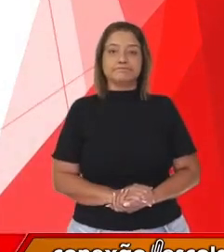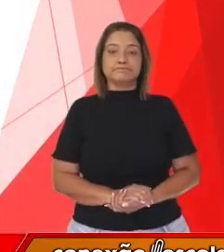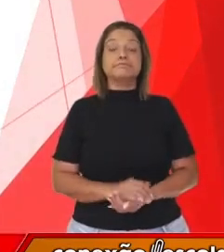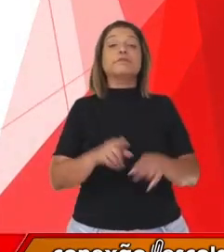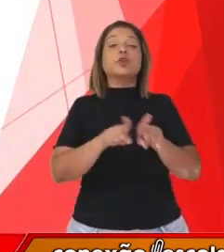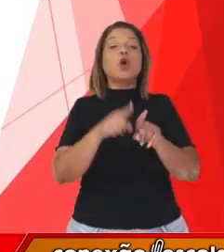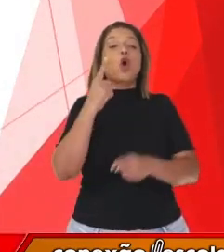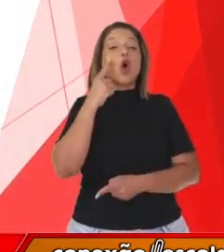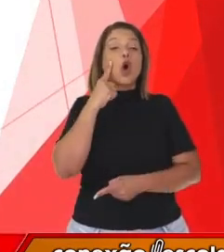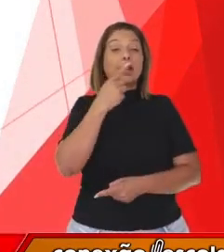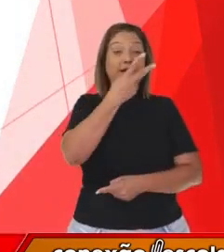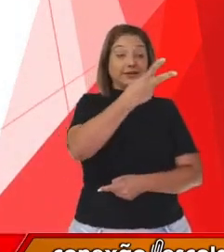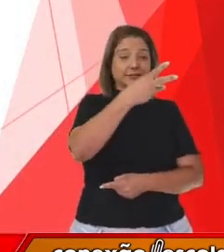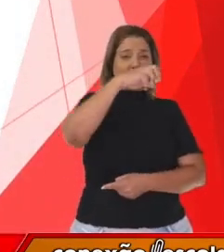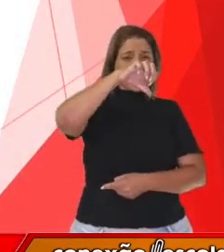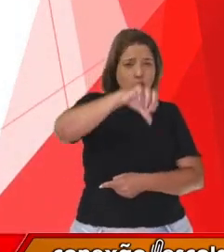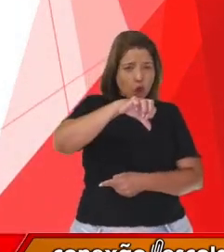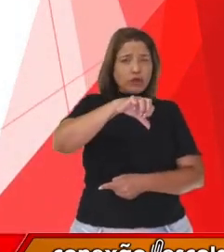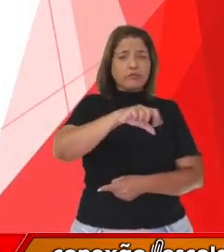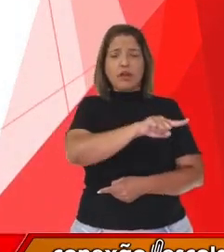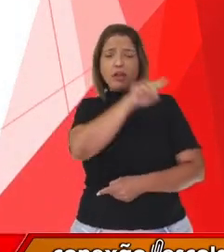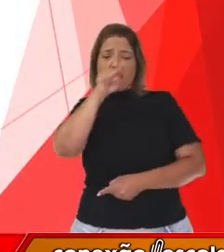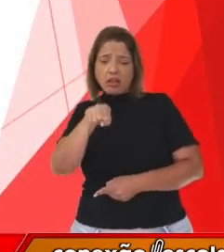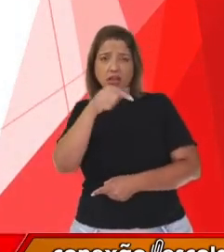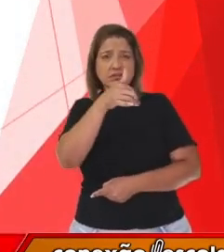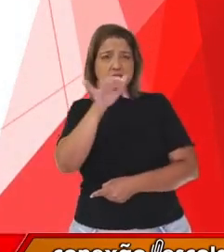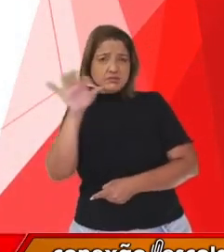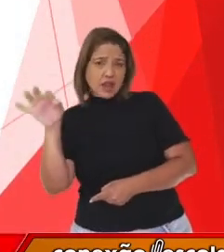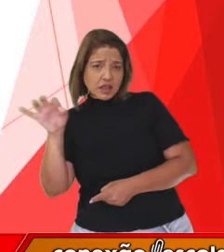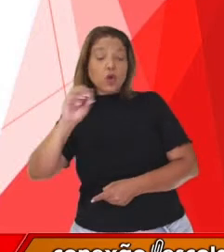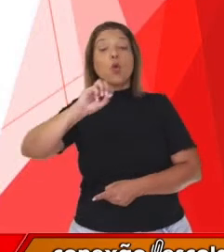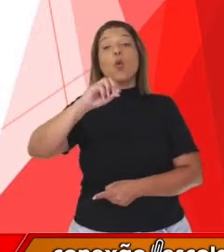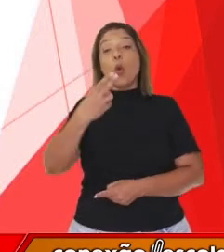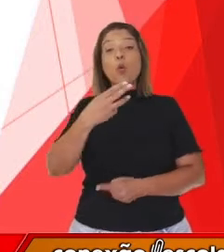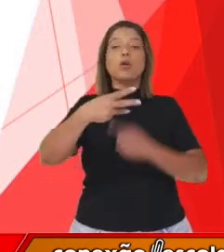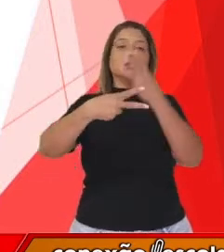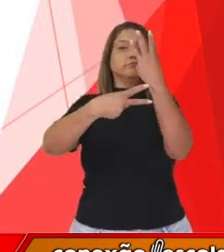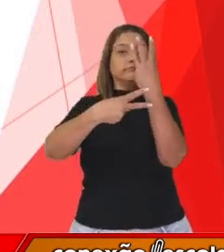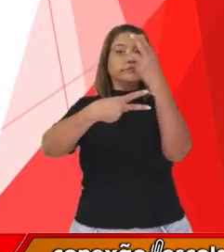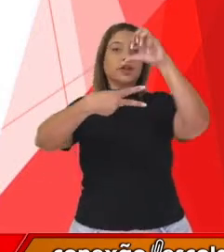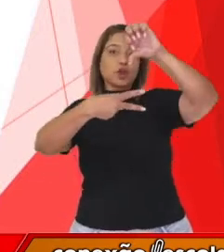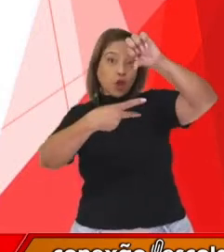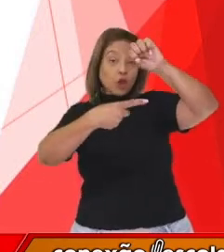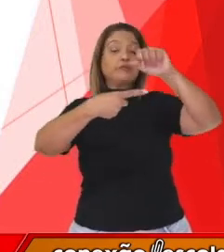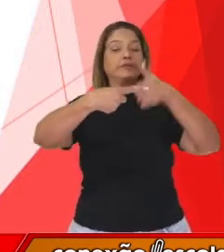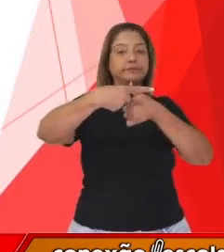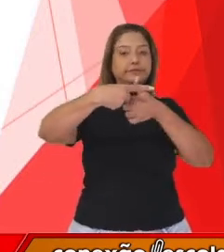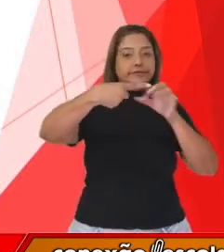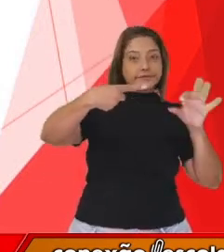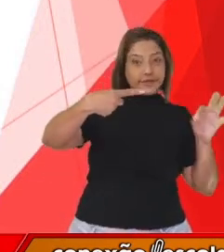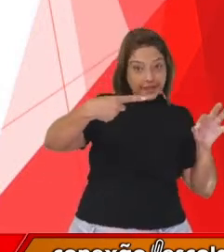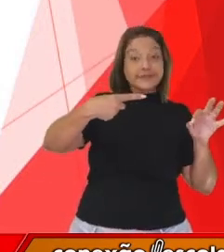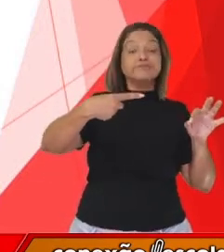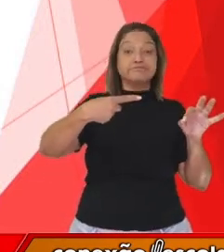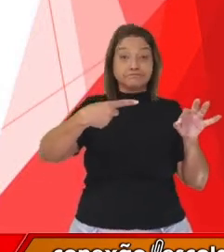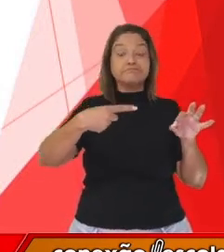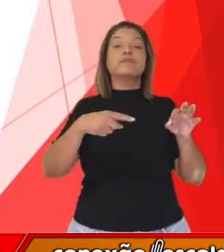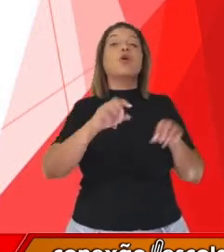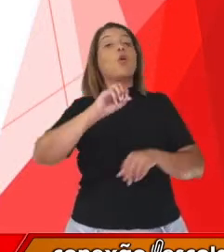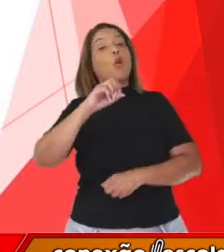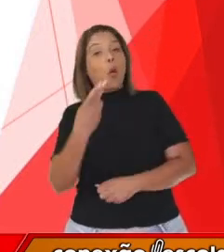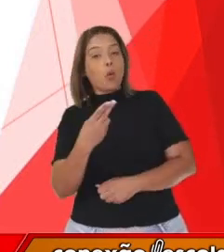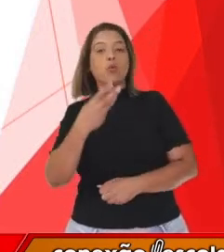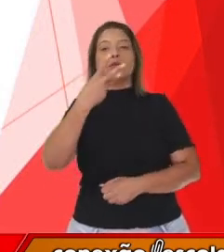39 em 100, ou 39 centésimos na forma de fração, ou